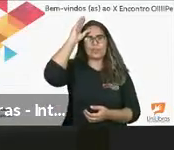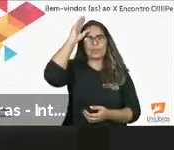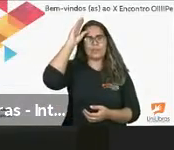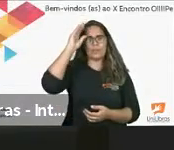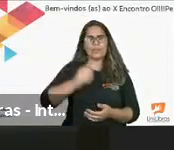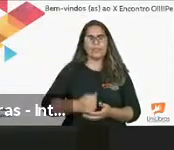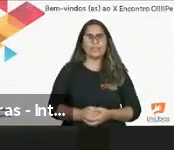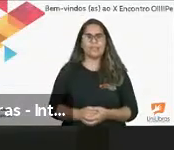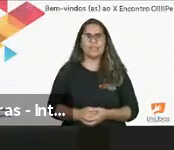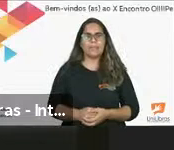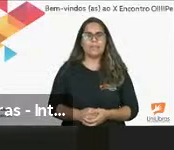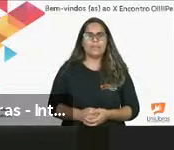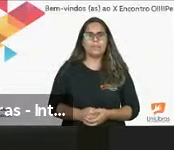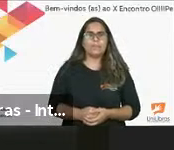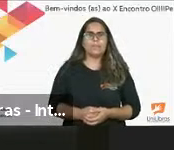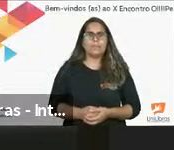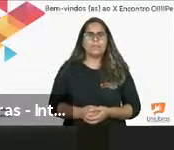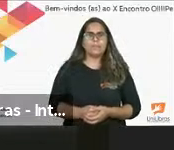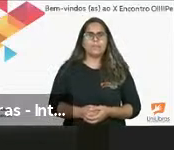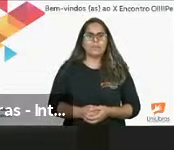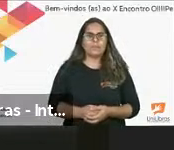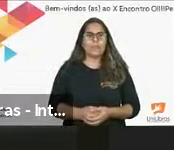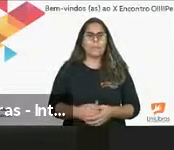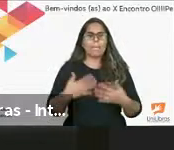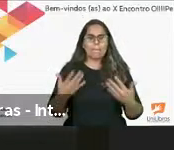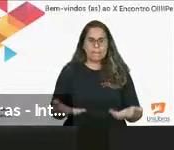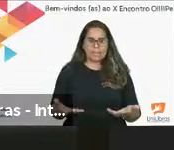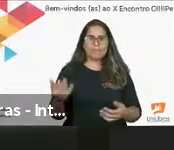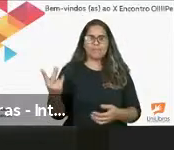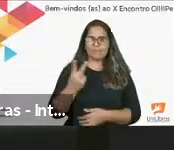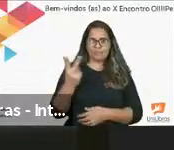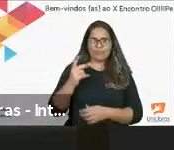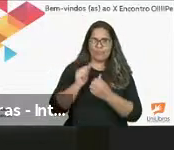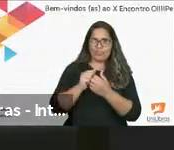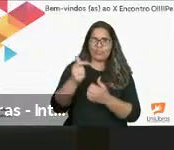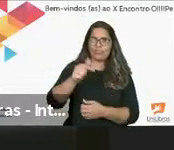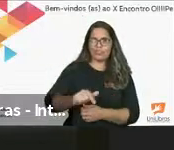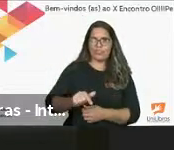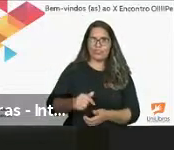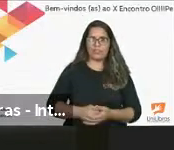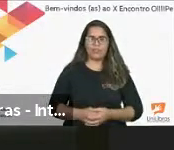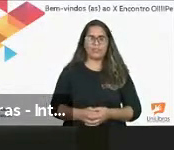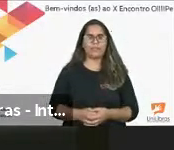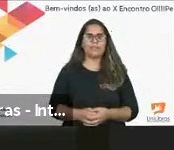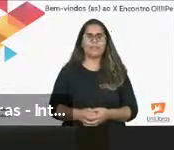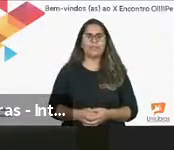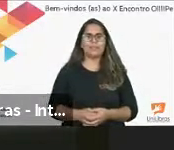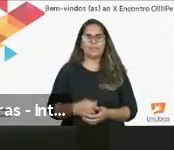E aí, agora, com os dois juntos de novo, Paulo Freire e Maturana,